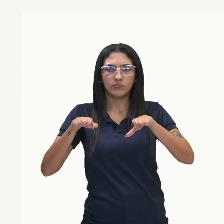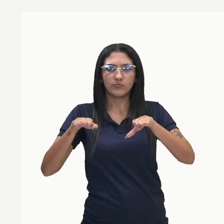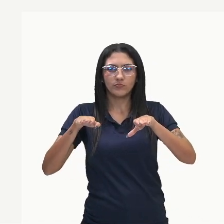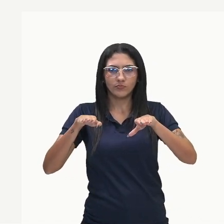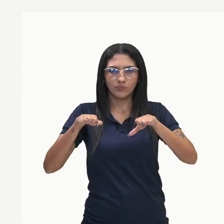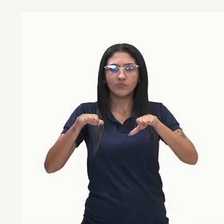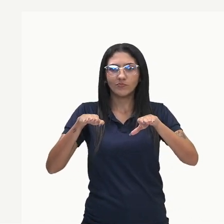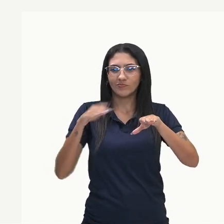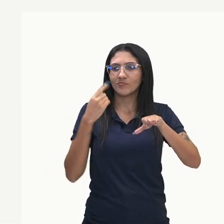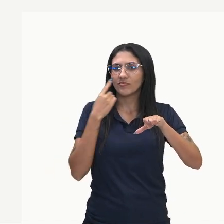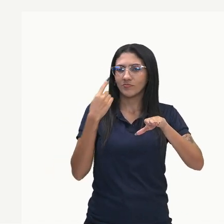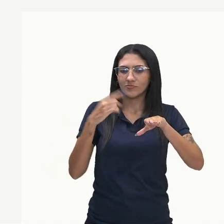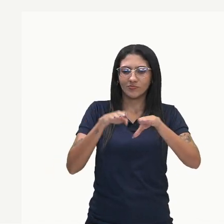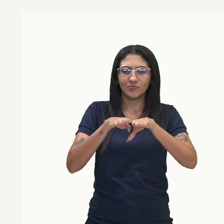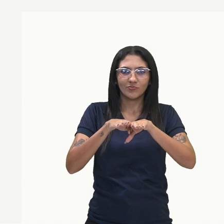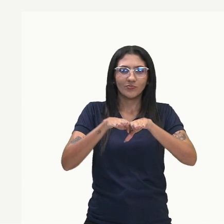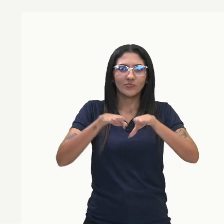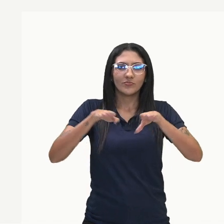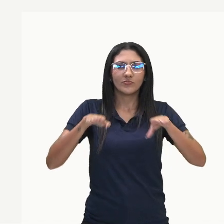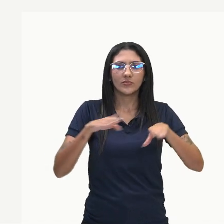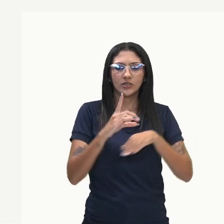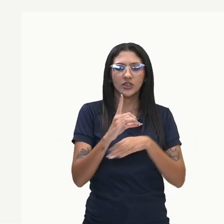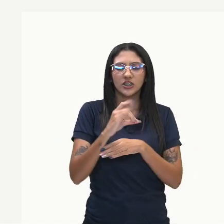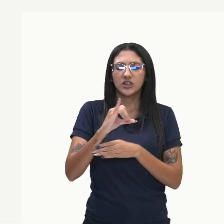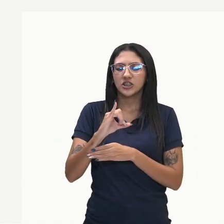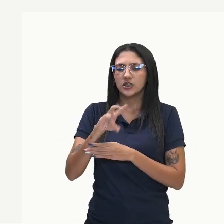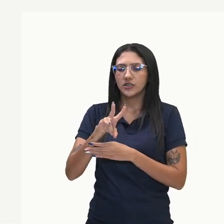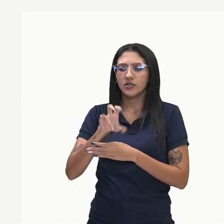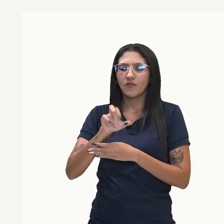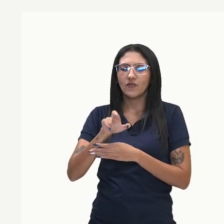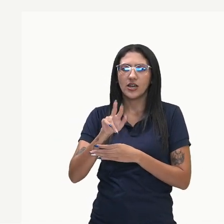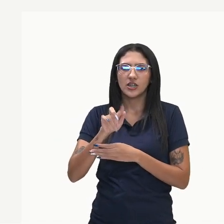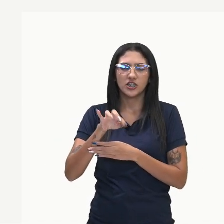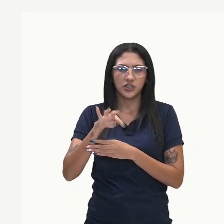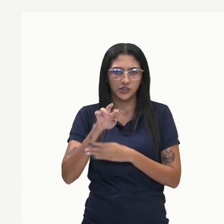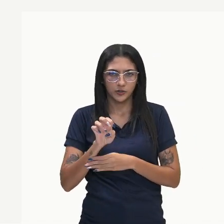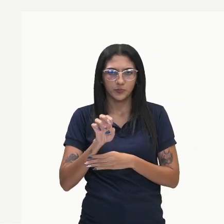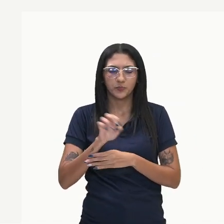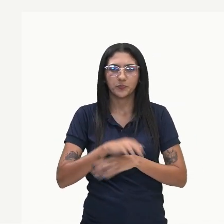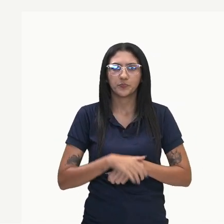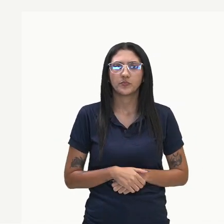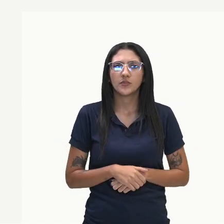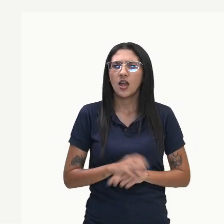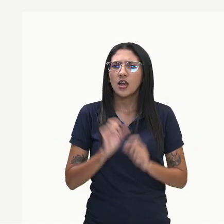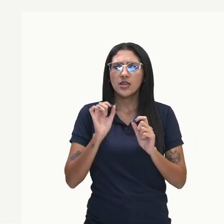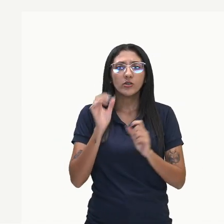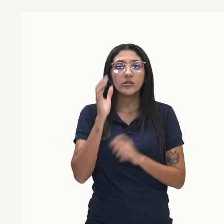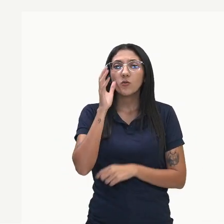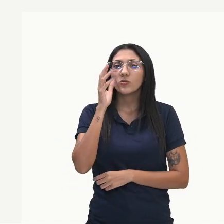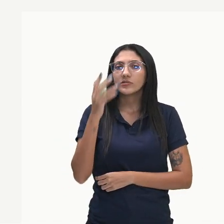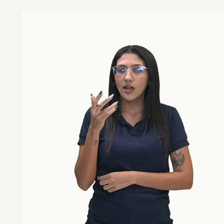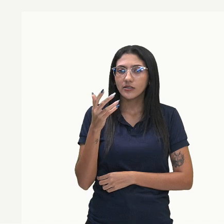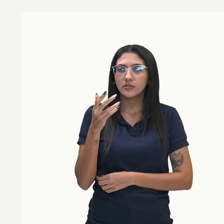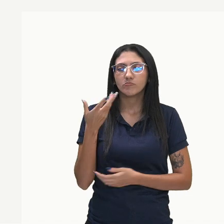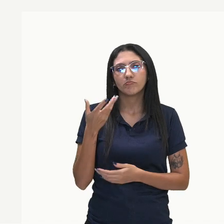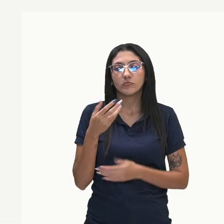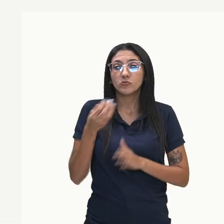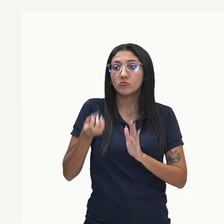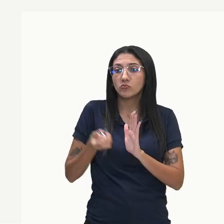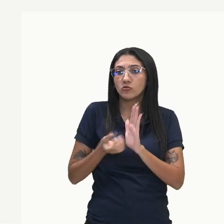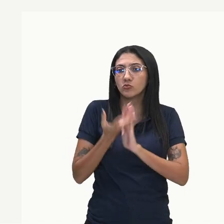o outro. Ou seja, é divergente, ela se afasta. E aí, o que que isso pode originar? Vulcões,